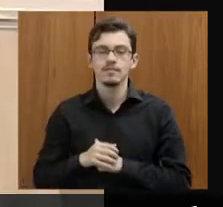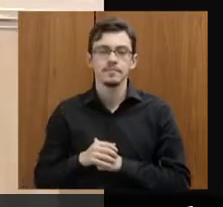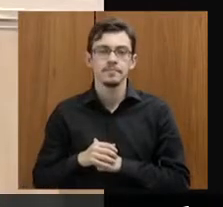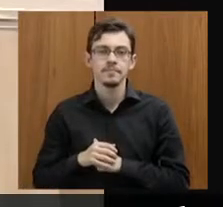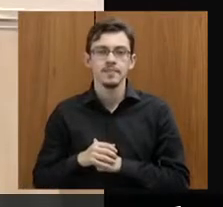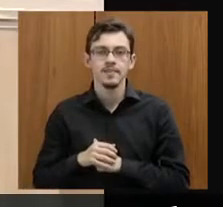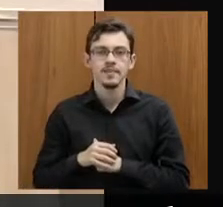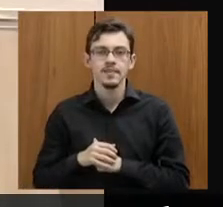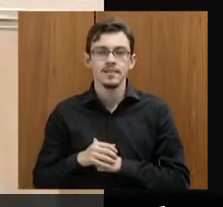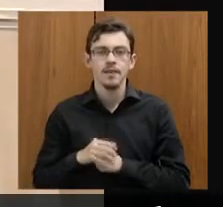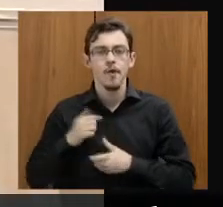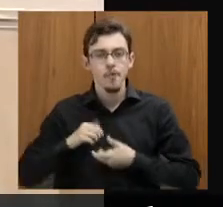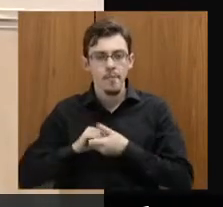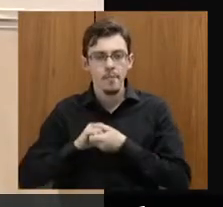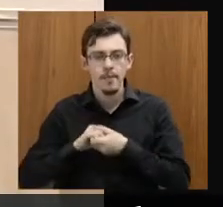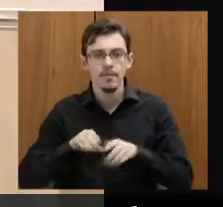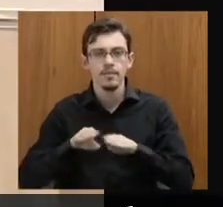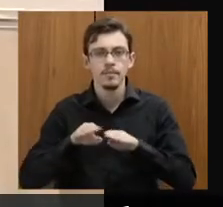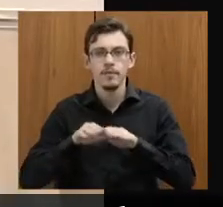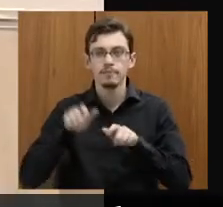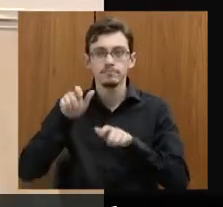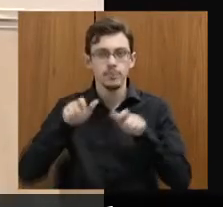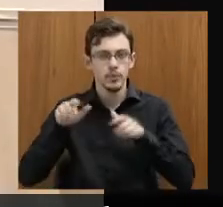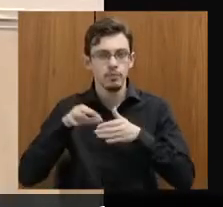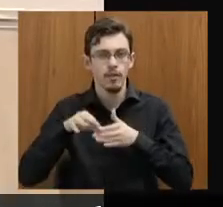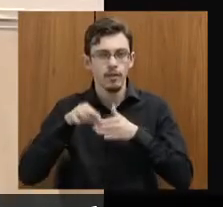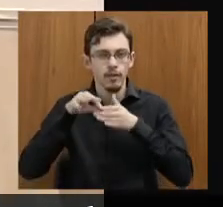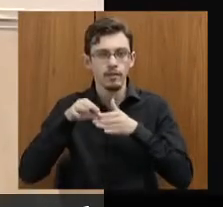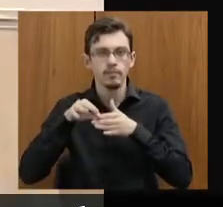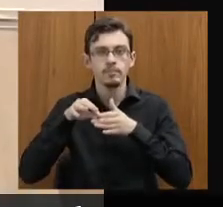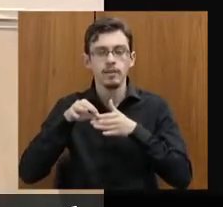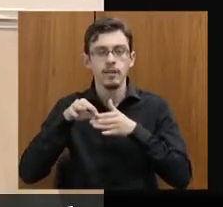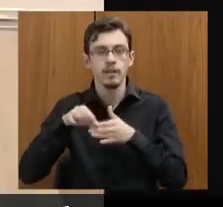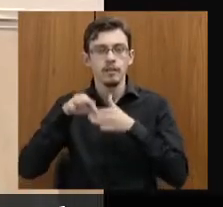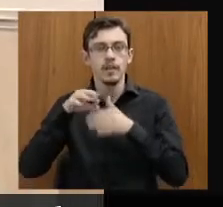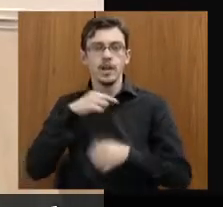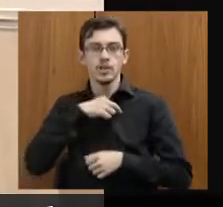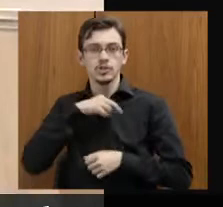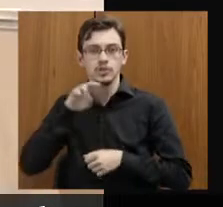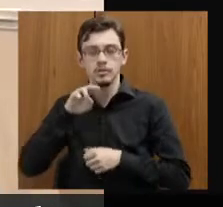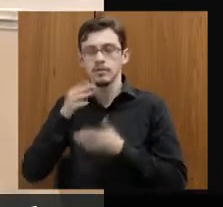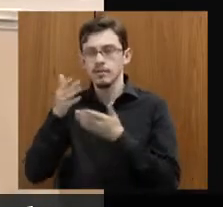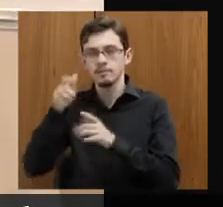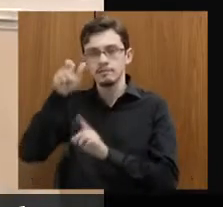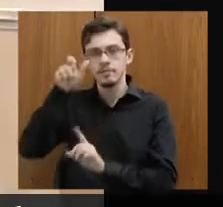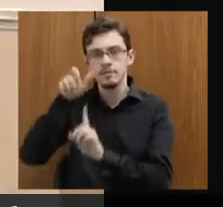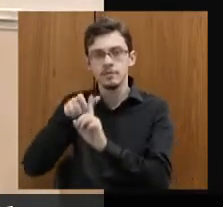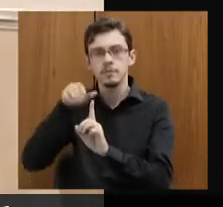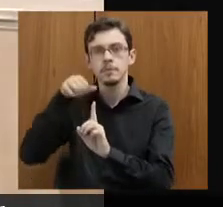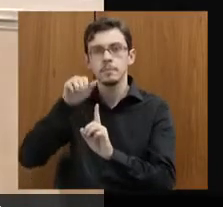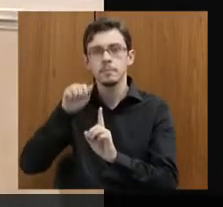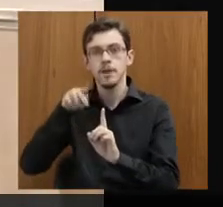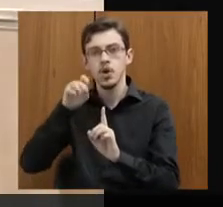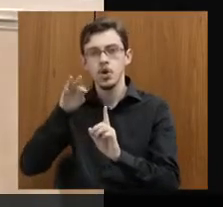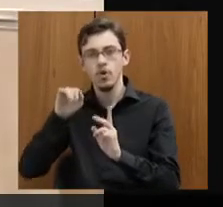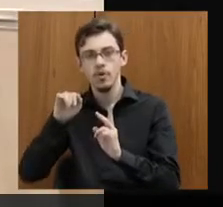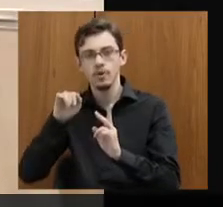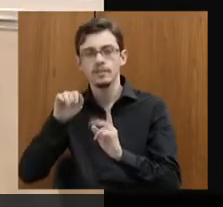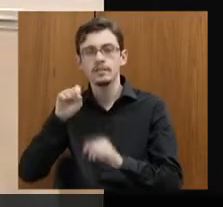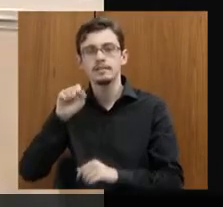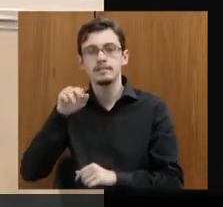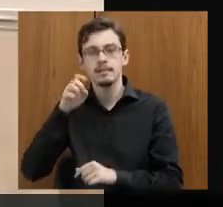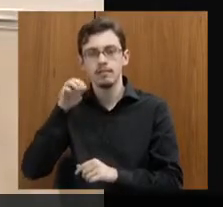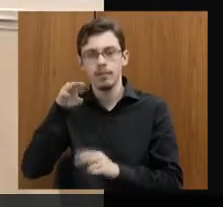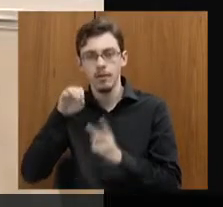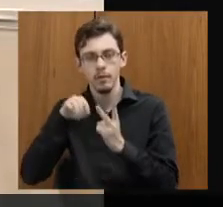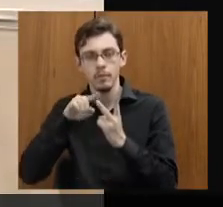eu vou comprimentar também né as lideranças religiosas de matriz africana pacote aqui Setembro acontecer linha